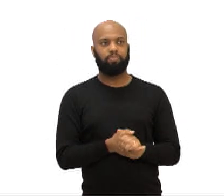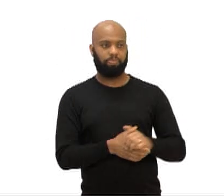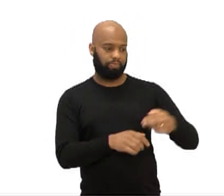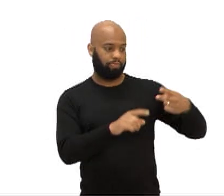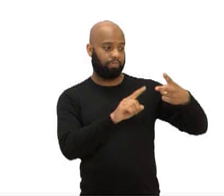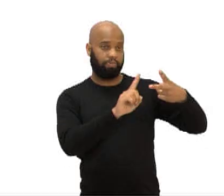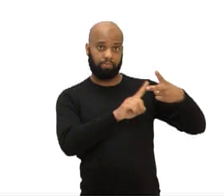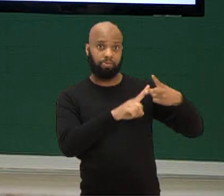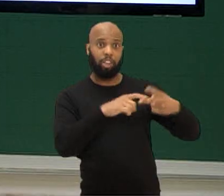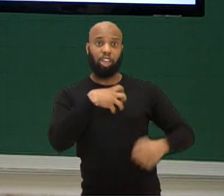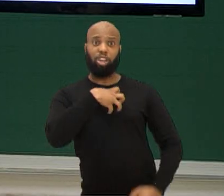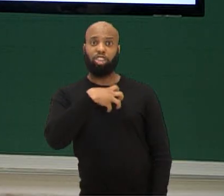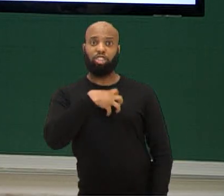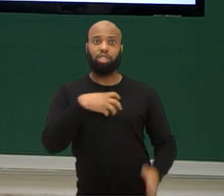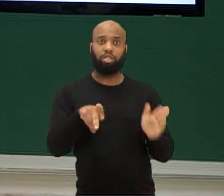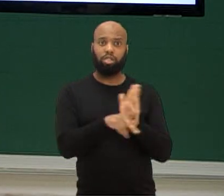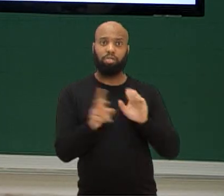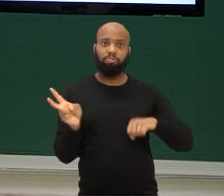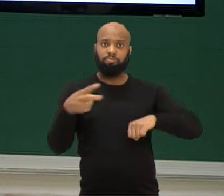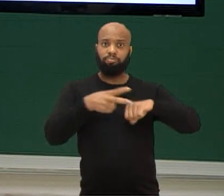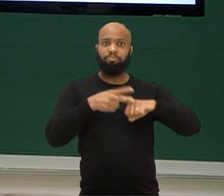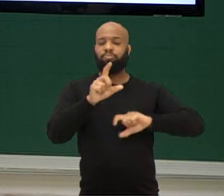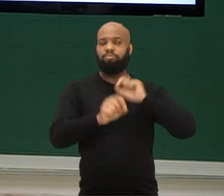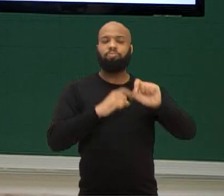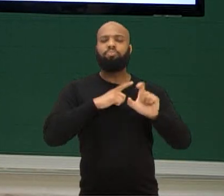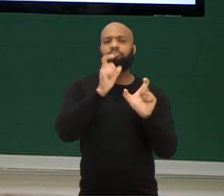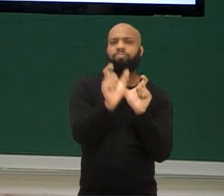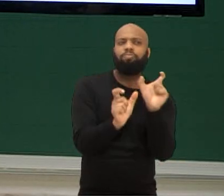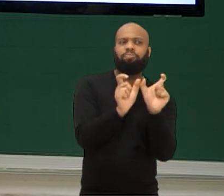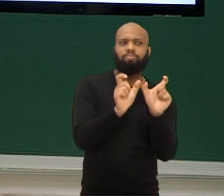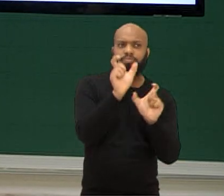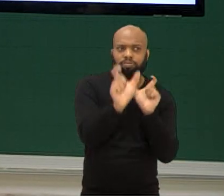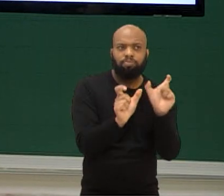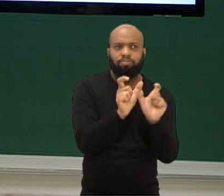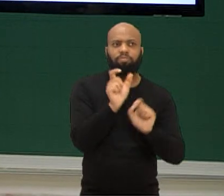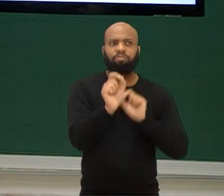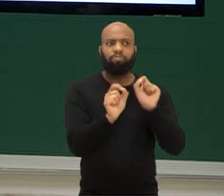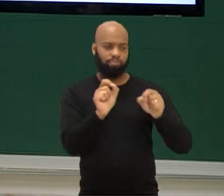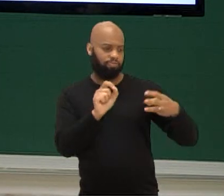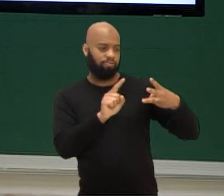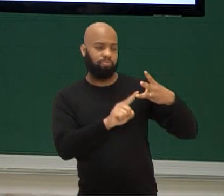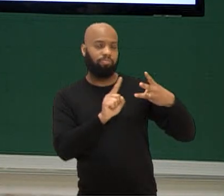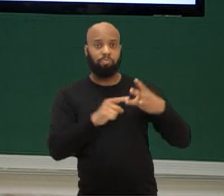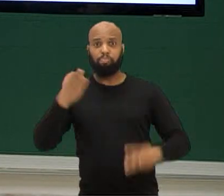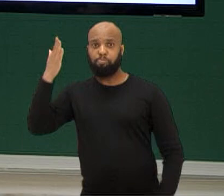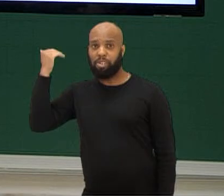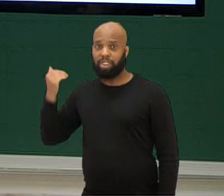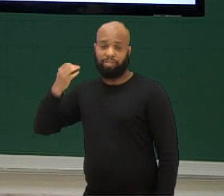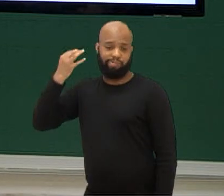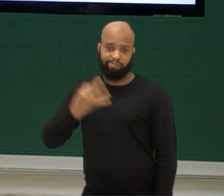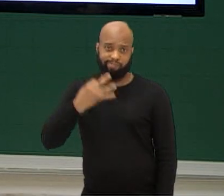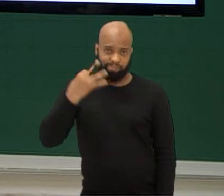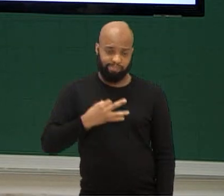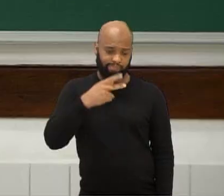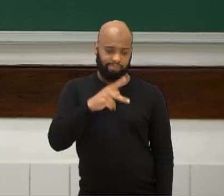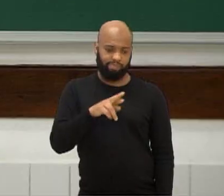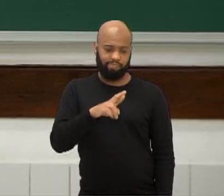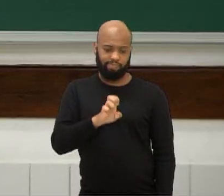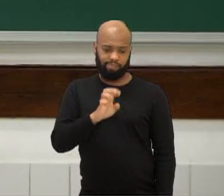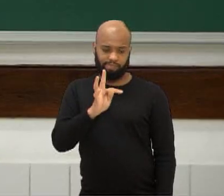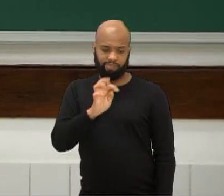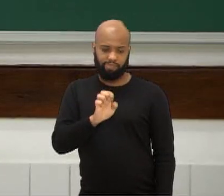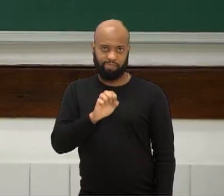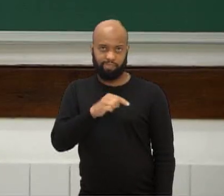verbal ha sido está conjugada em pretérito perfeito, que foi o pretérito que nós